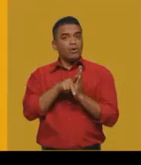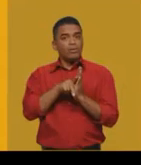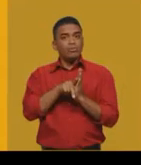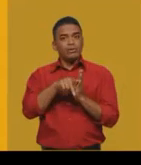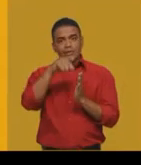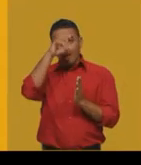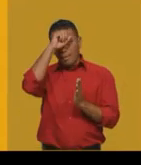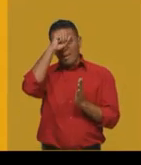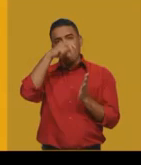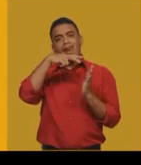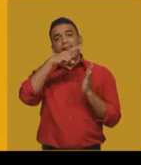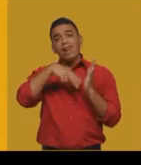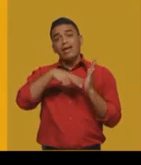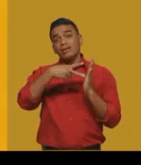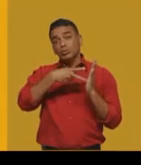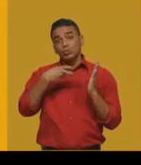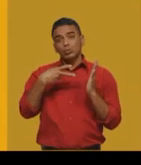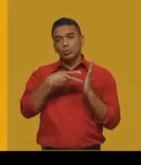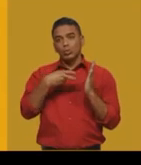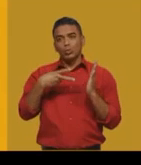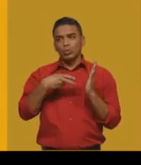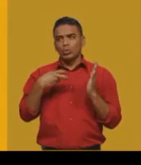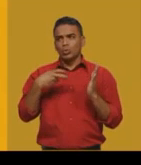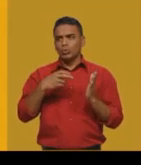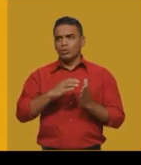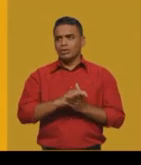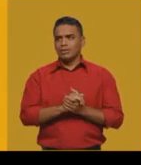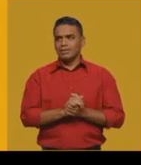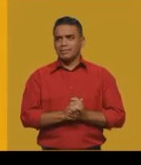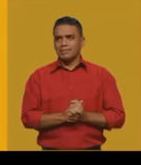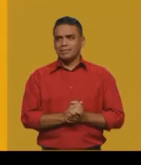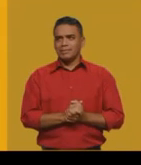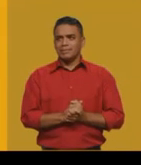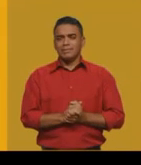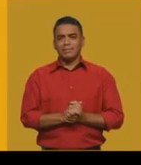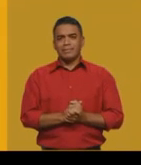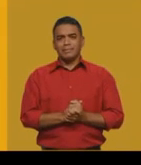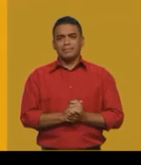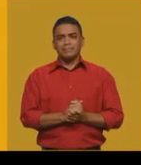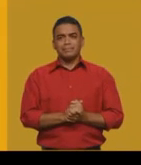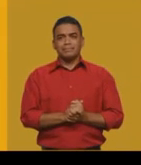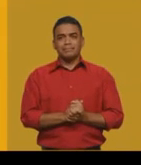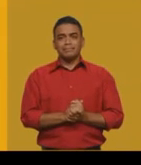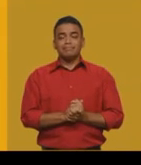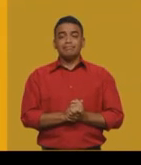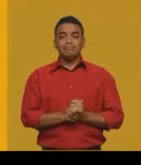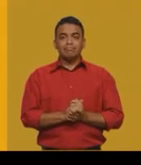lá. National, não precisa nem traduzir. Poet,